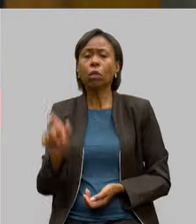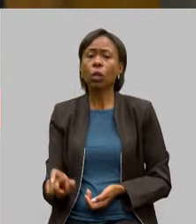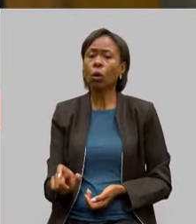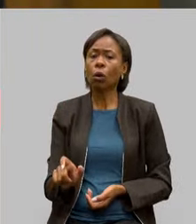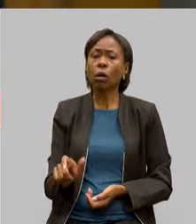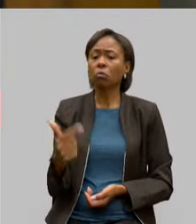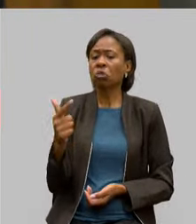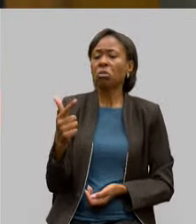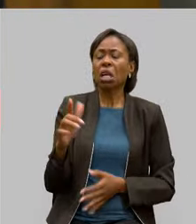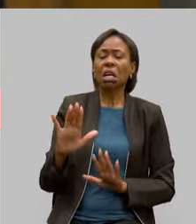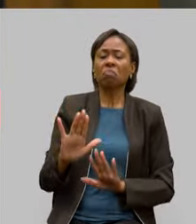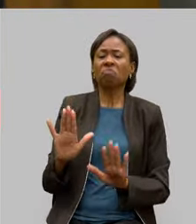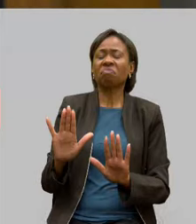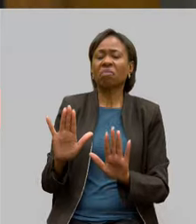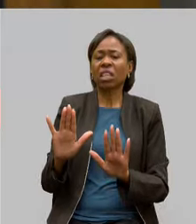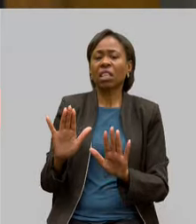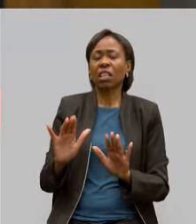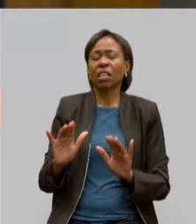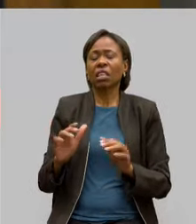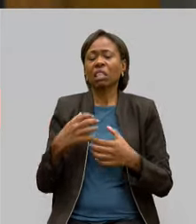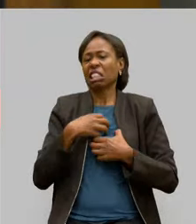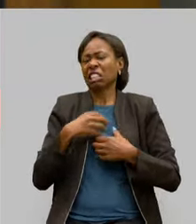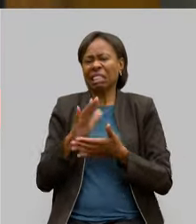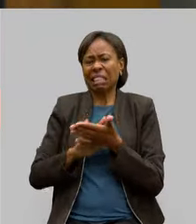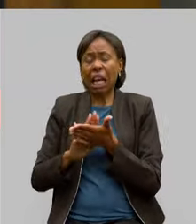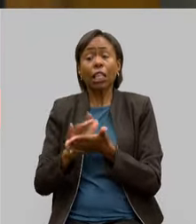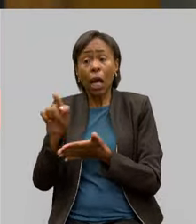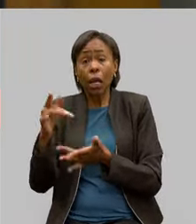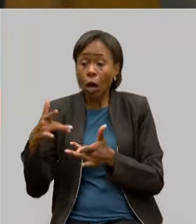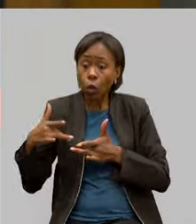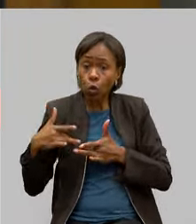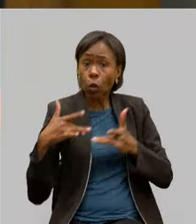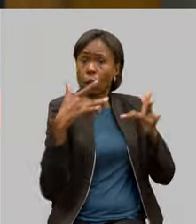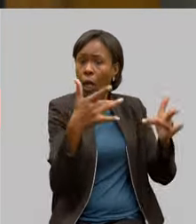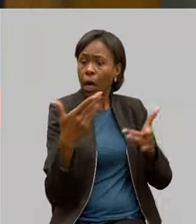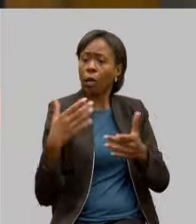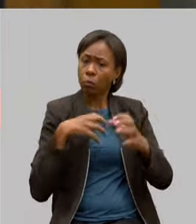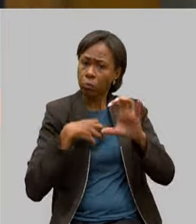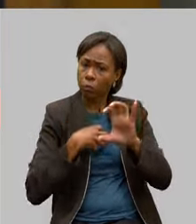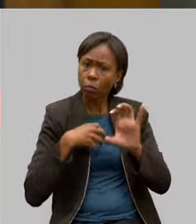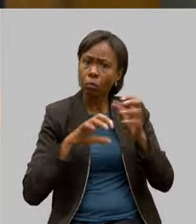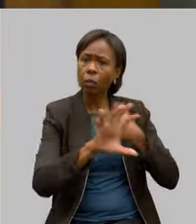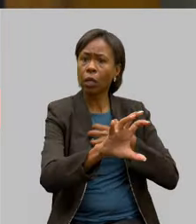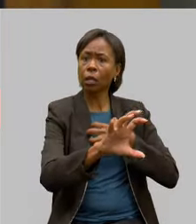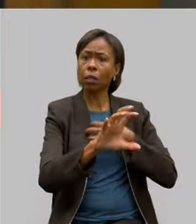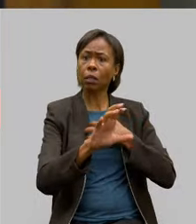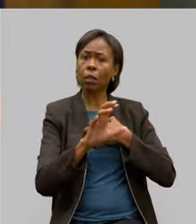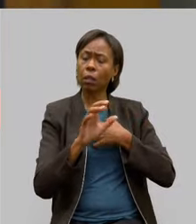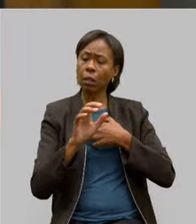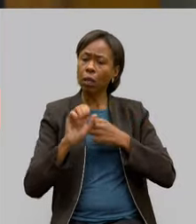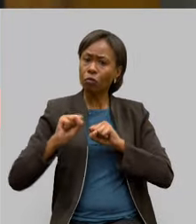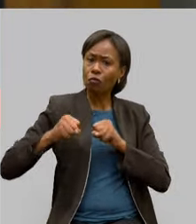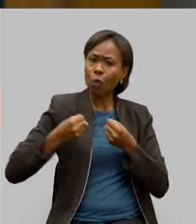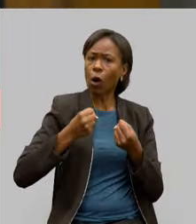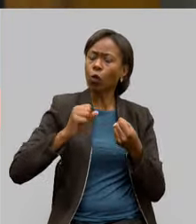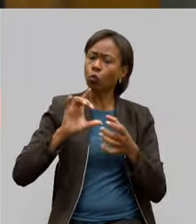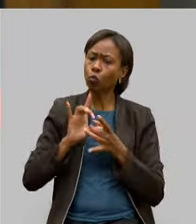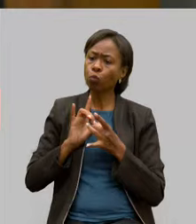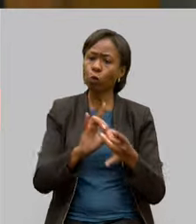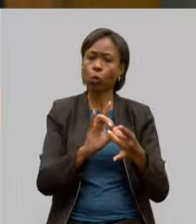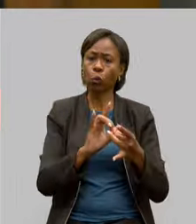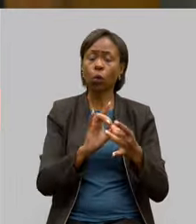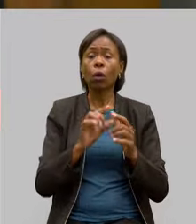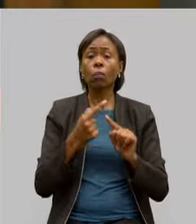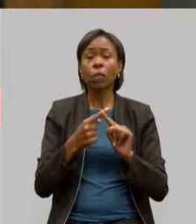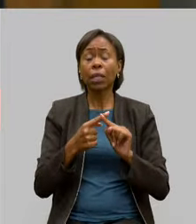pele possam ser solidários empáticos possam somar esforços conosco na